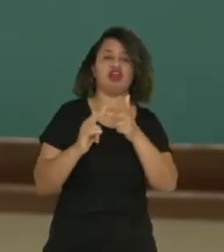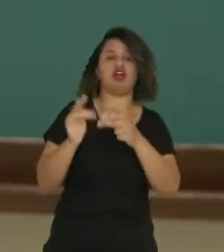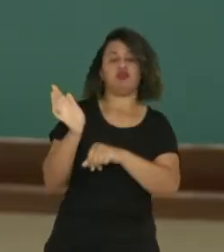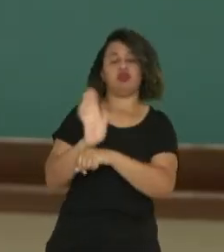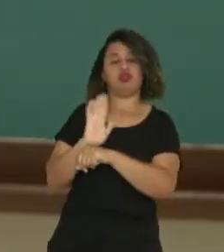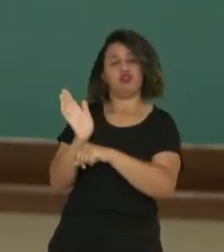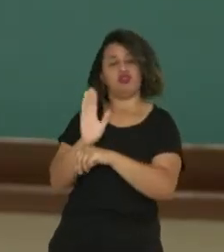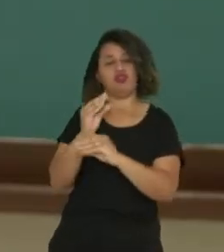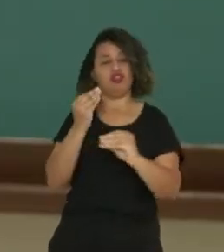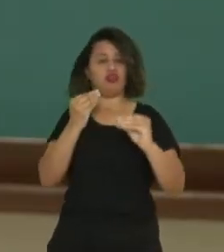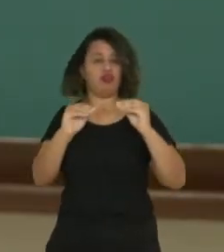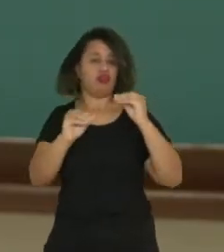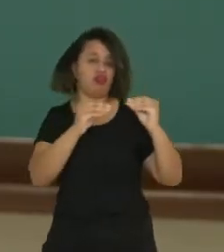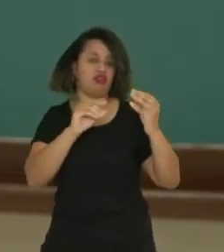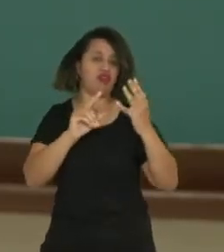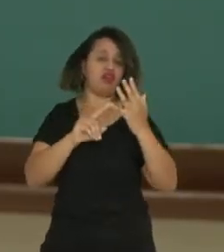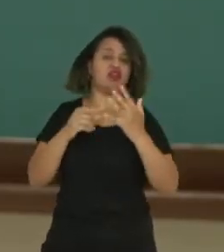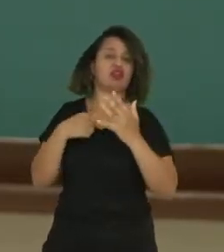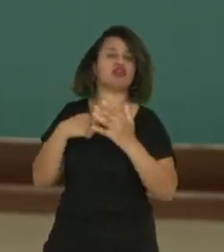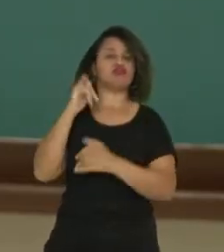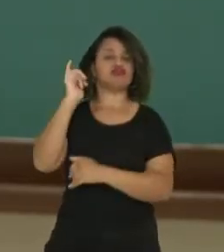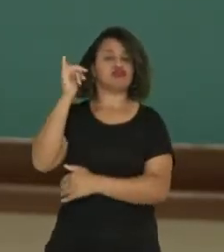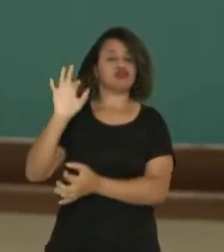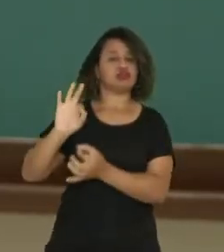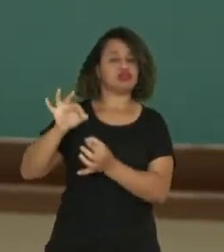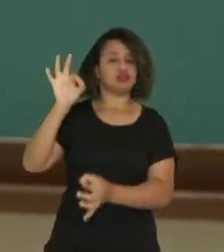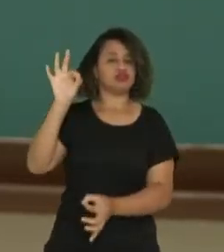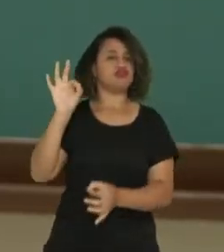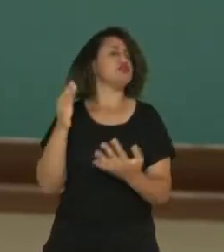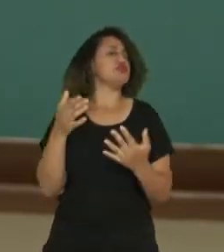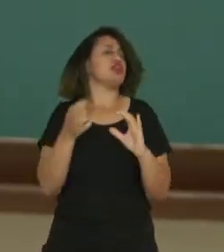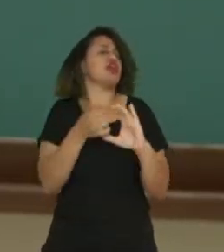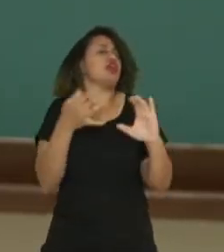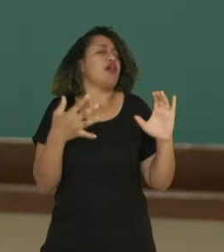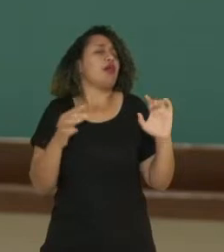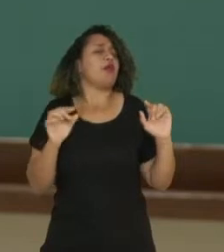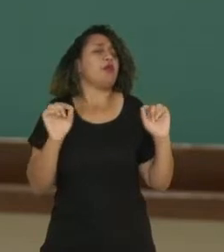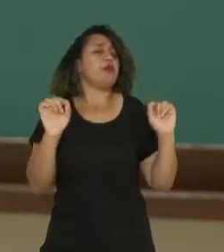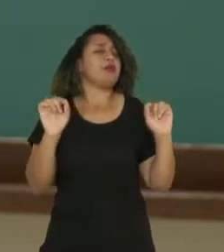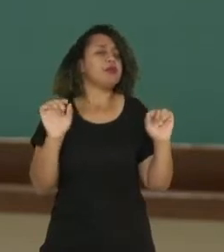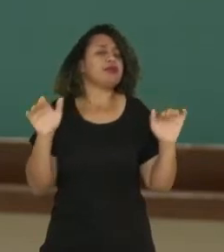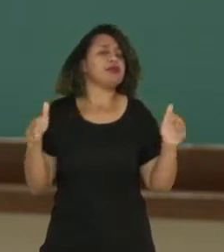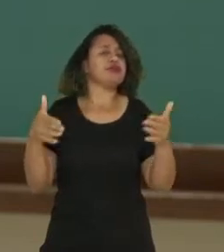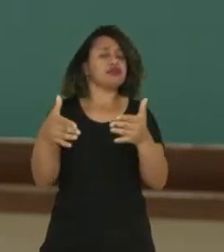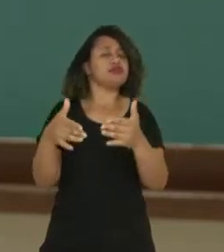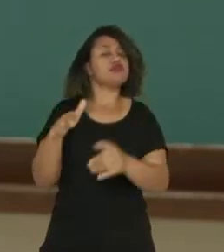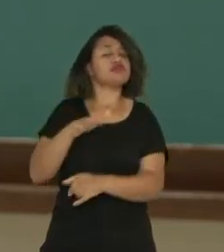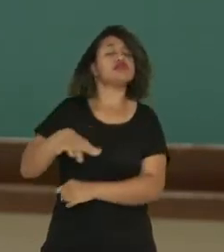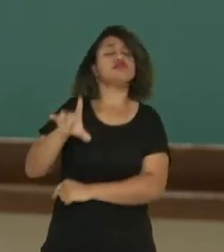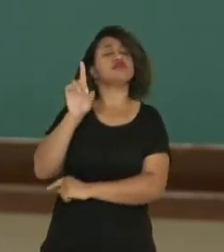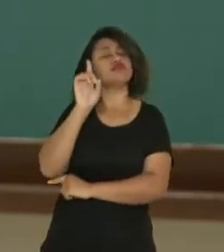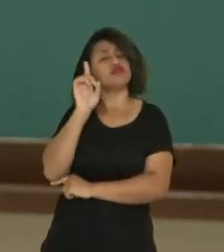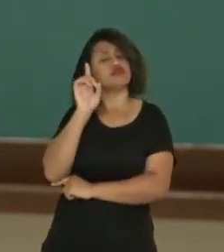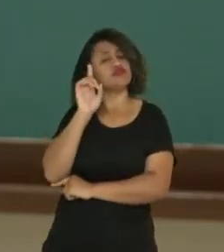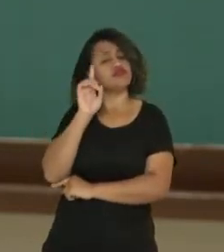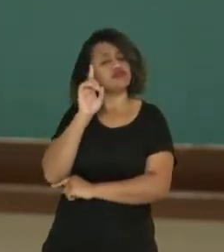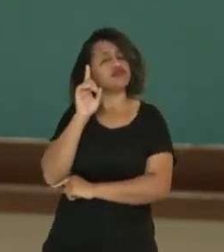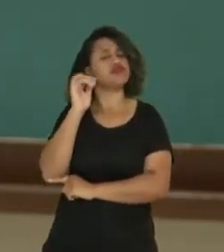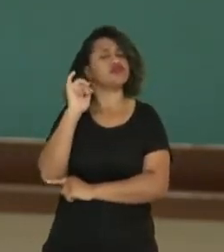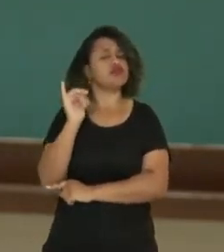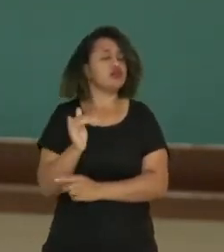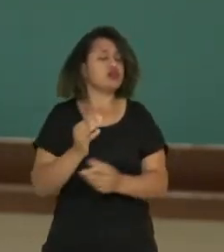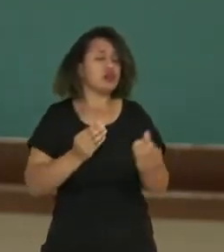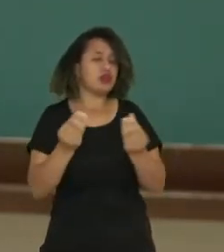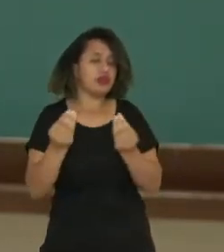romance. E o que tem de característica? São fatos do cotidiano, narrados. De que